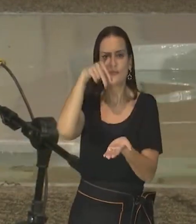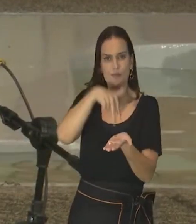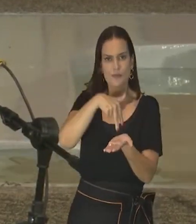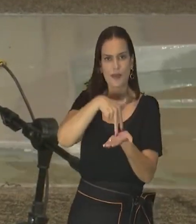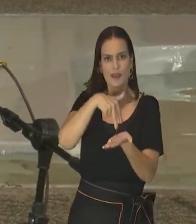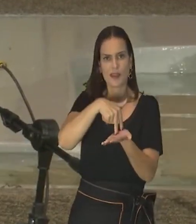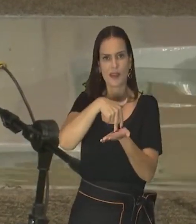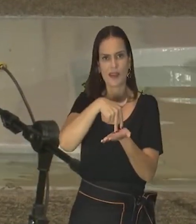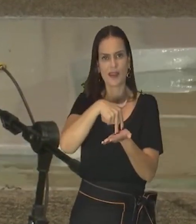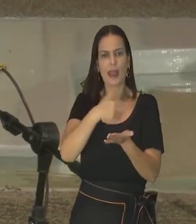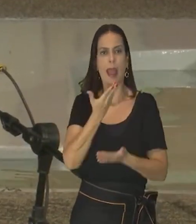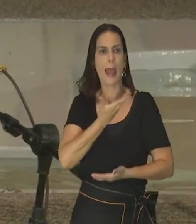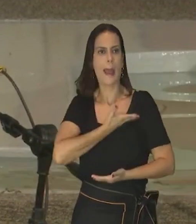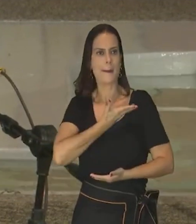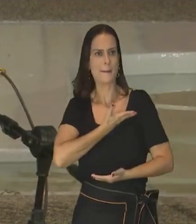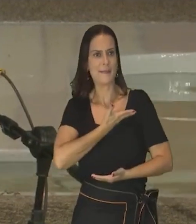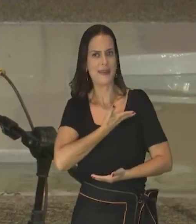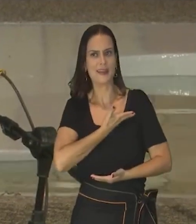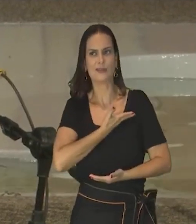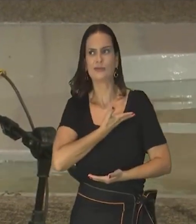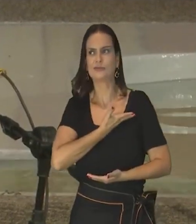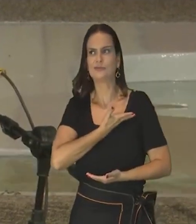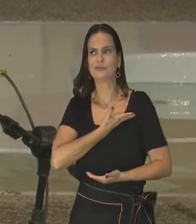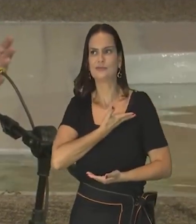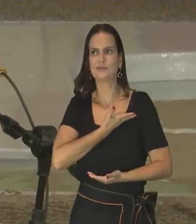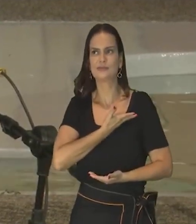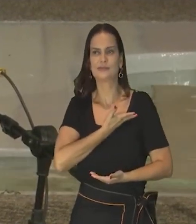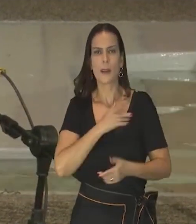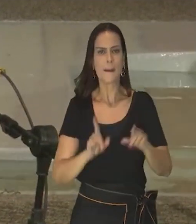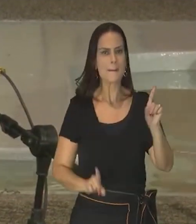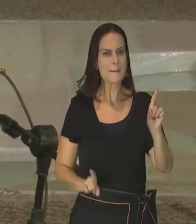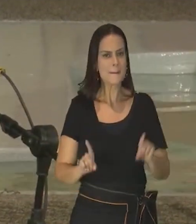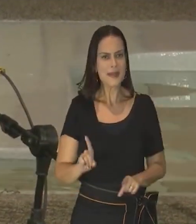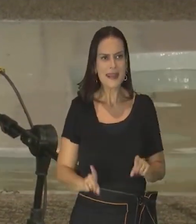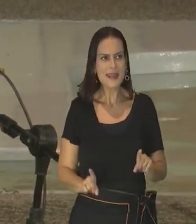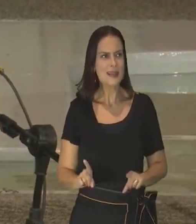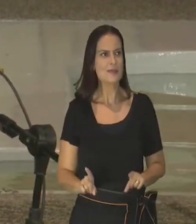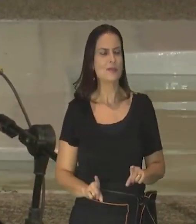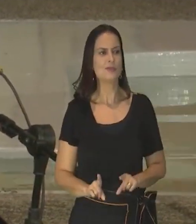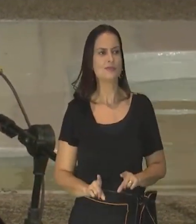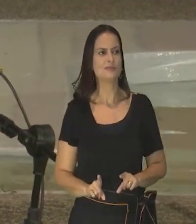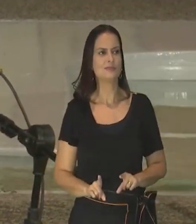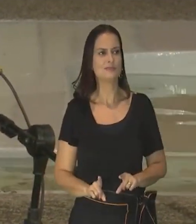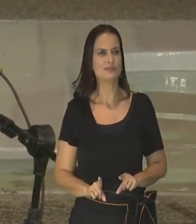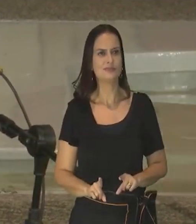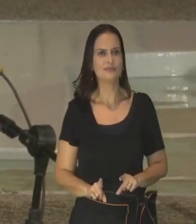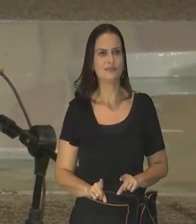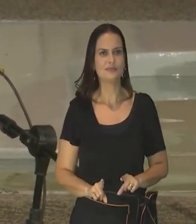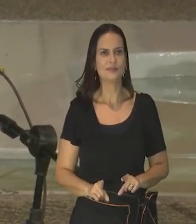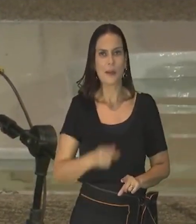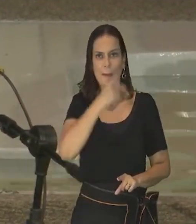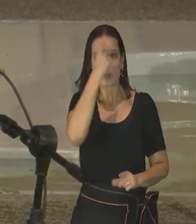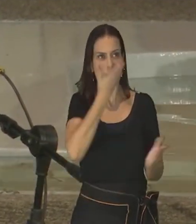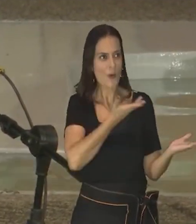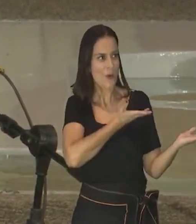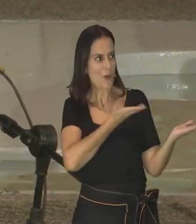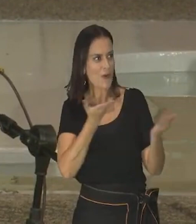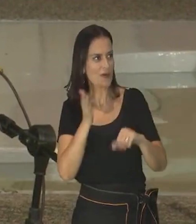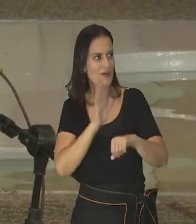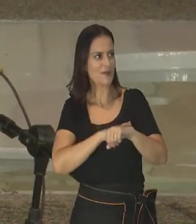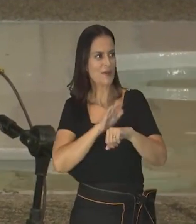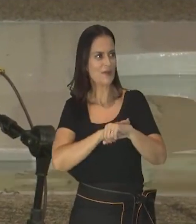pé. Amigos, temos colegas, primos, todos que foram convidados para este